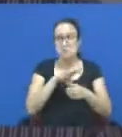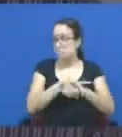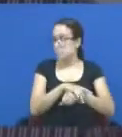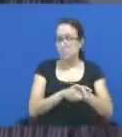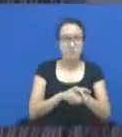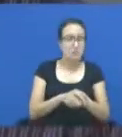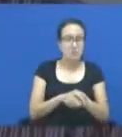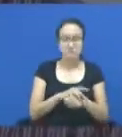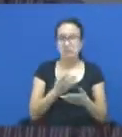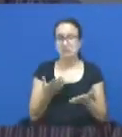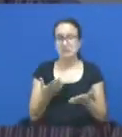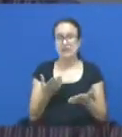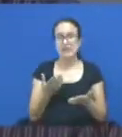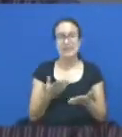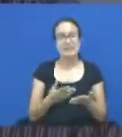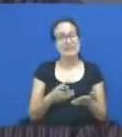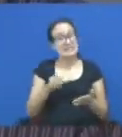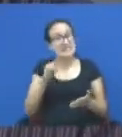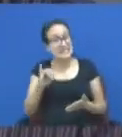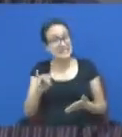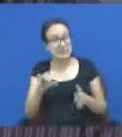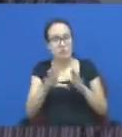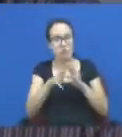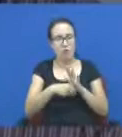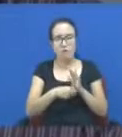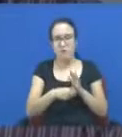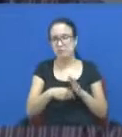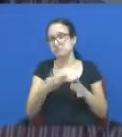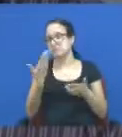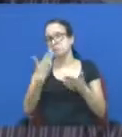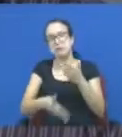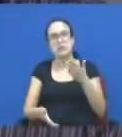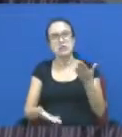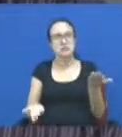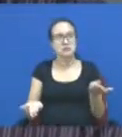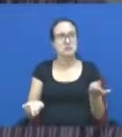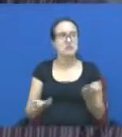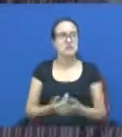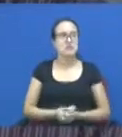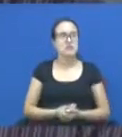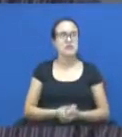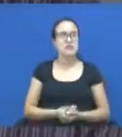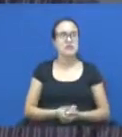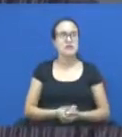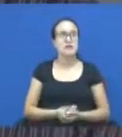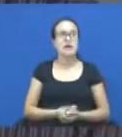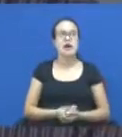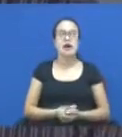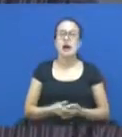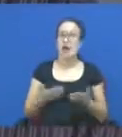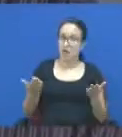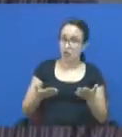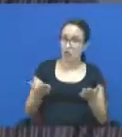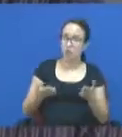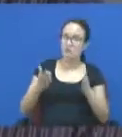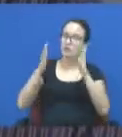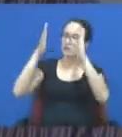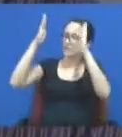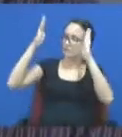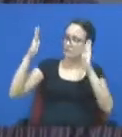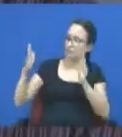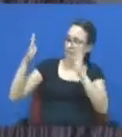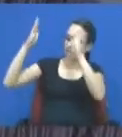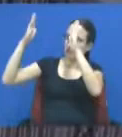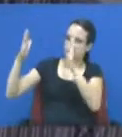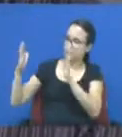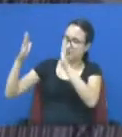prejuízo. Ainda bem que pelo menos colocaram aqueles setores de caixa. Ainda tem banco que não foi colocado. Existe